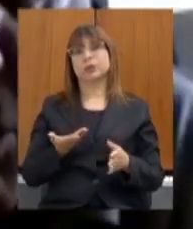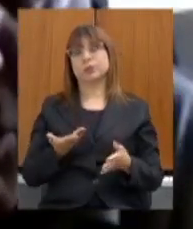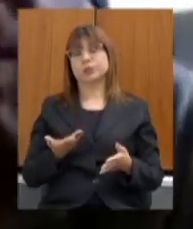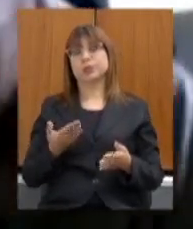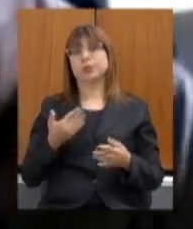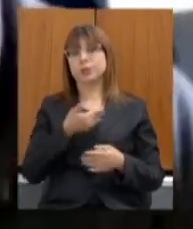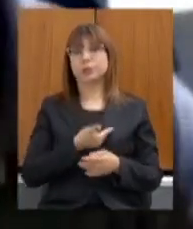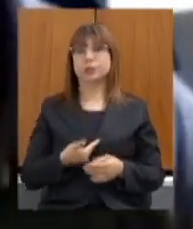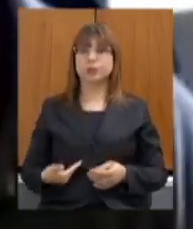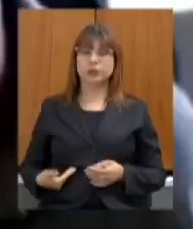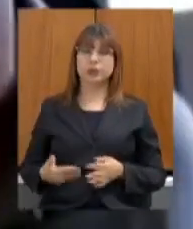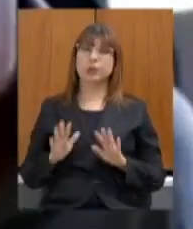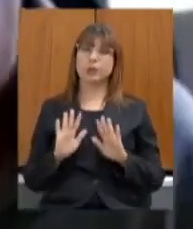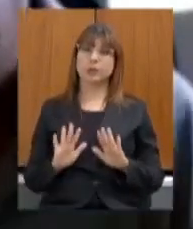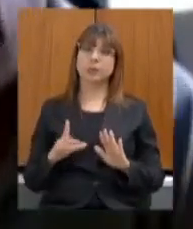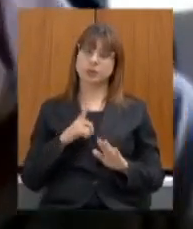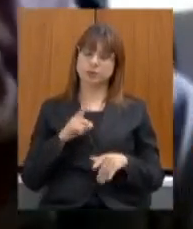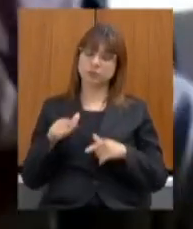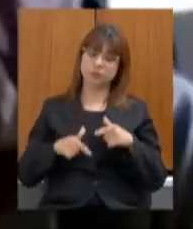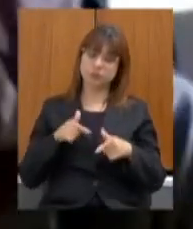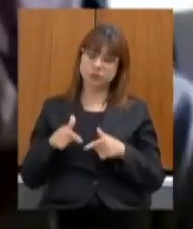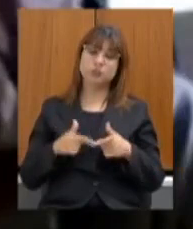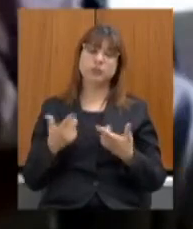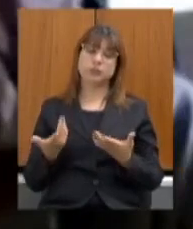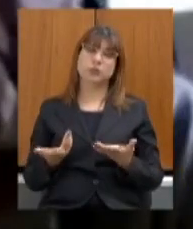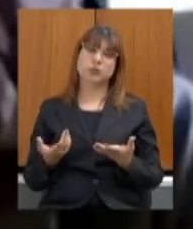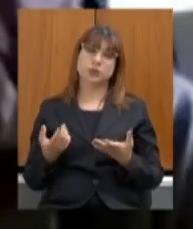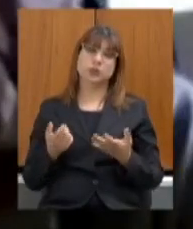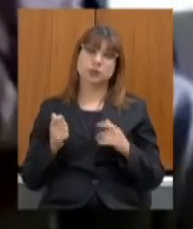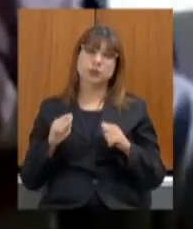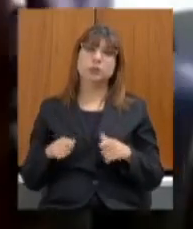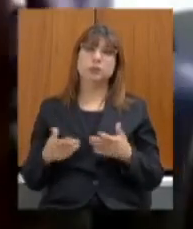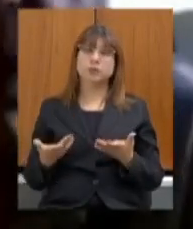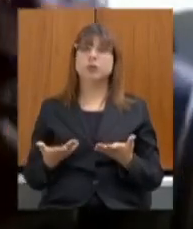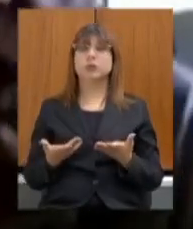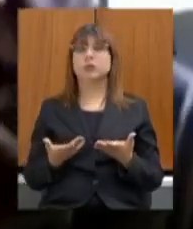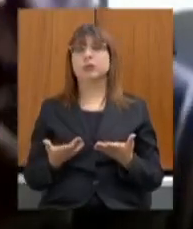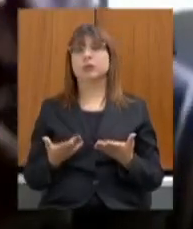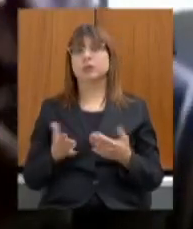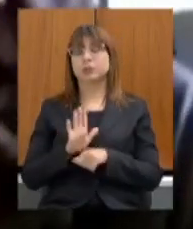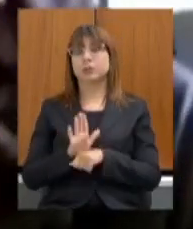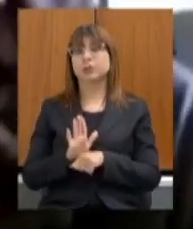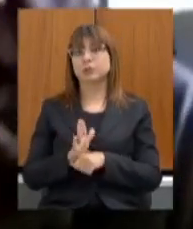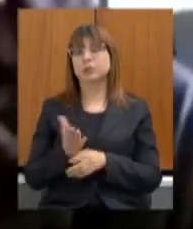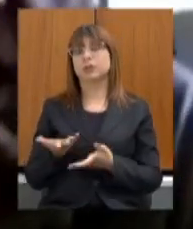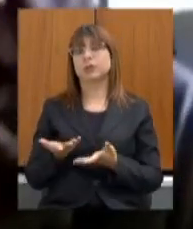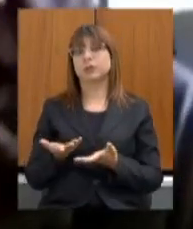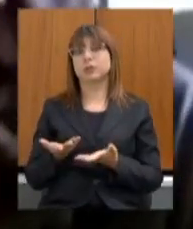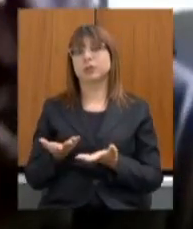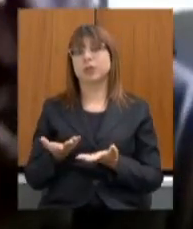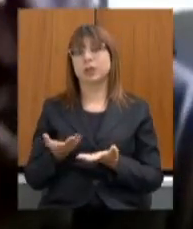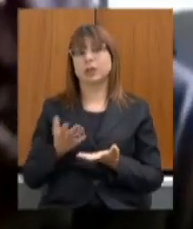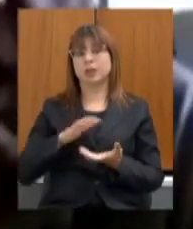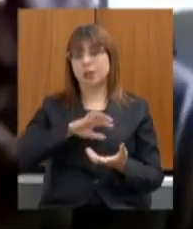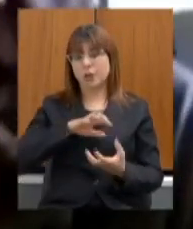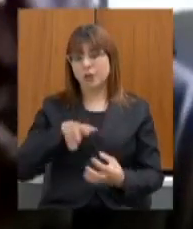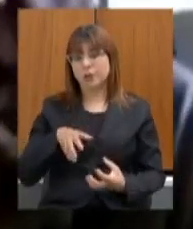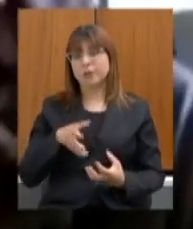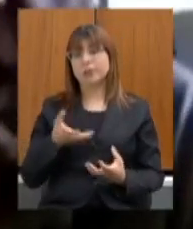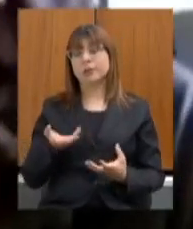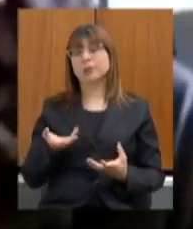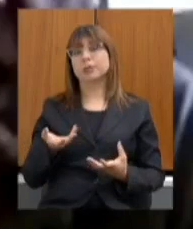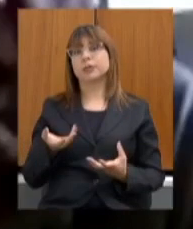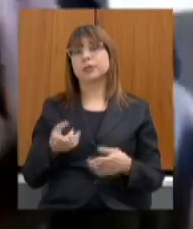tem um amplo campo de ação que pode, deve ser implementado na área da reforma, das